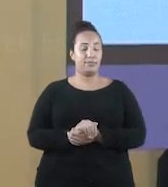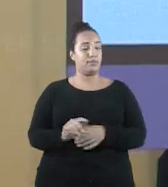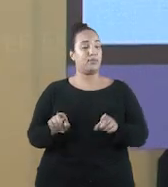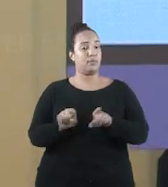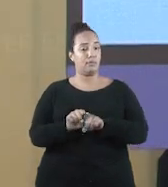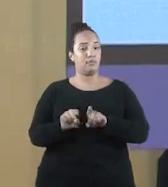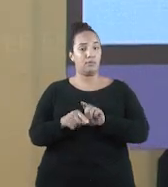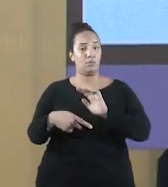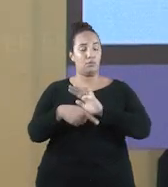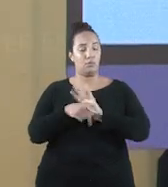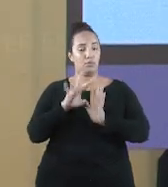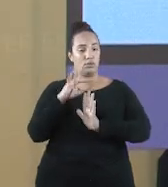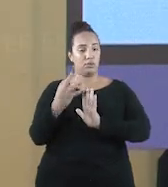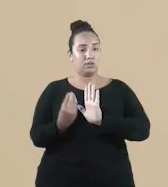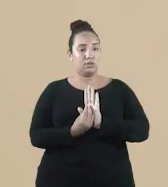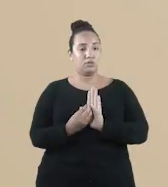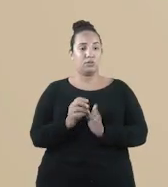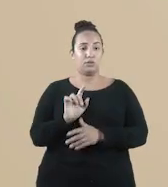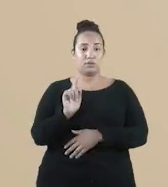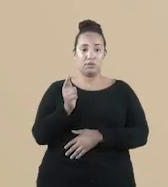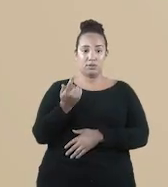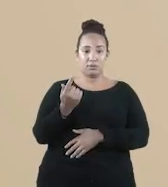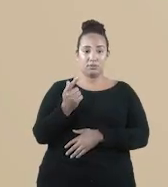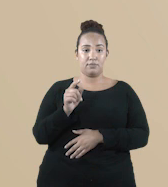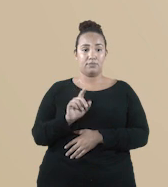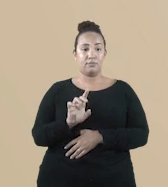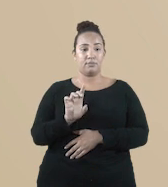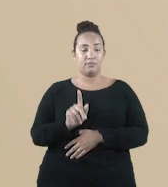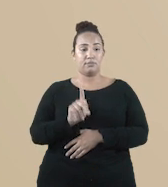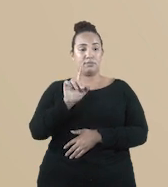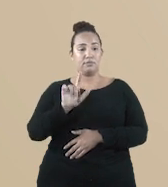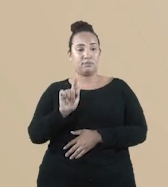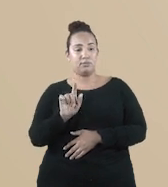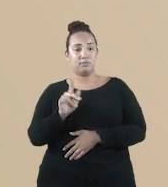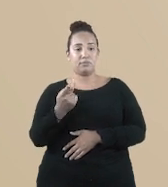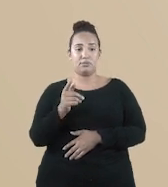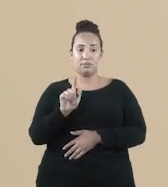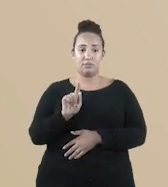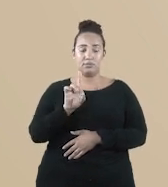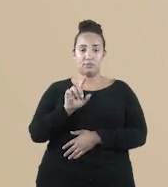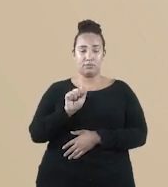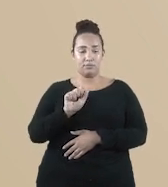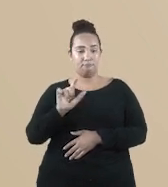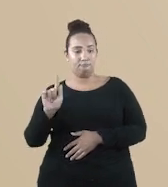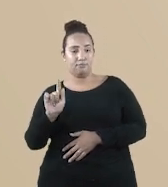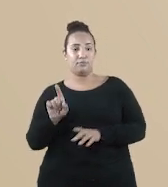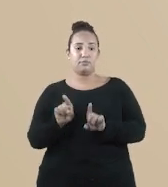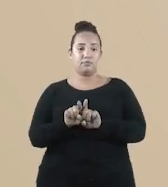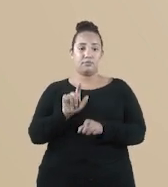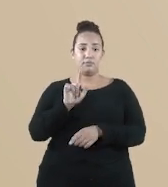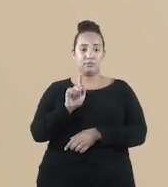unidades de massa que derivam delas são grama, quilograma, hectograma,